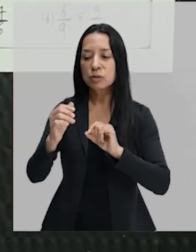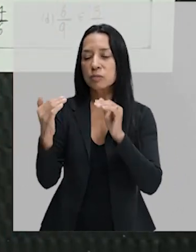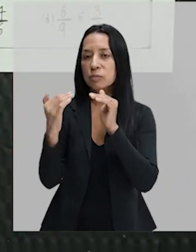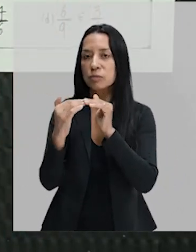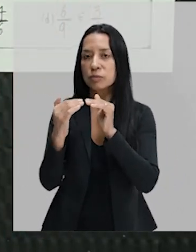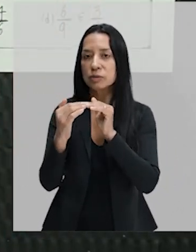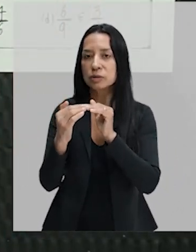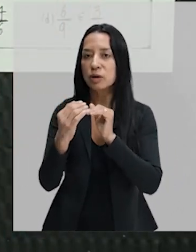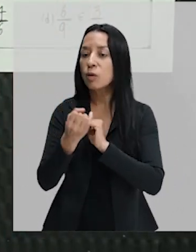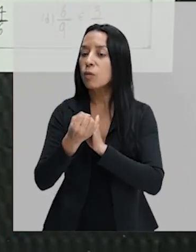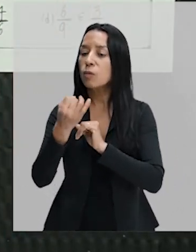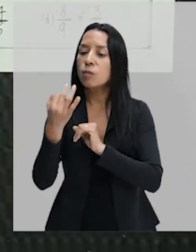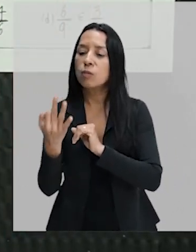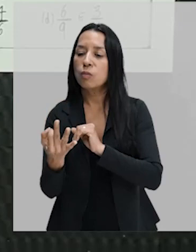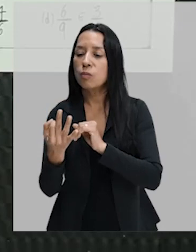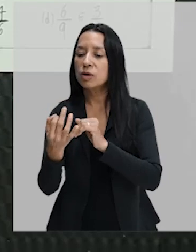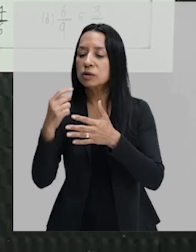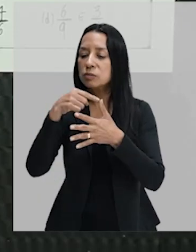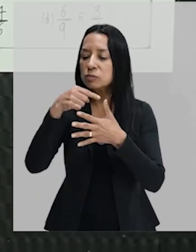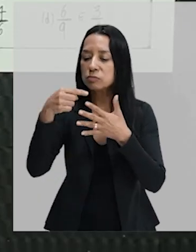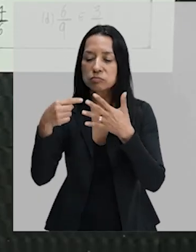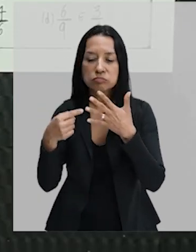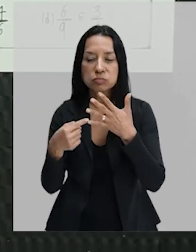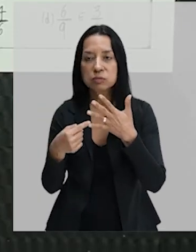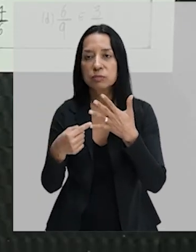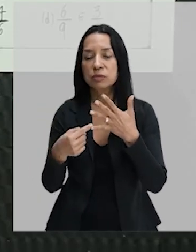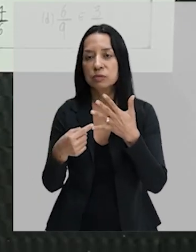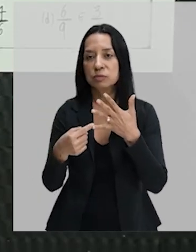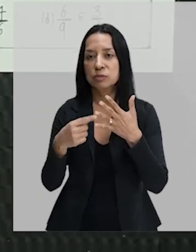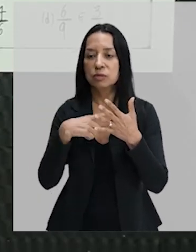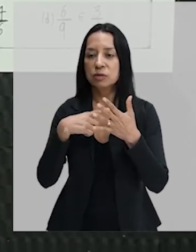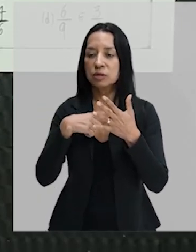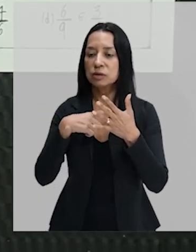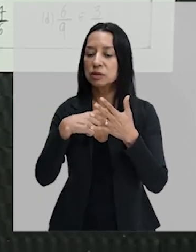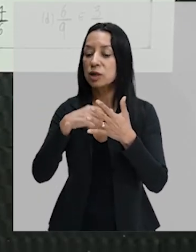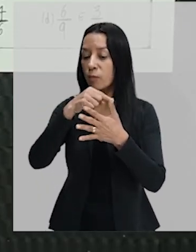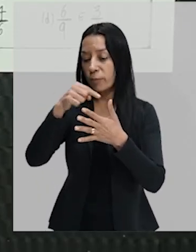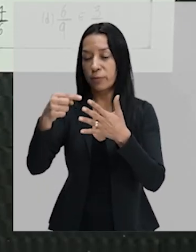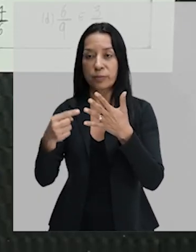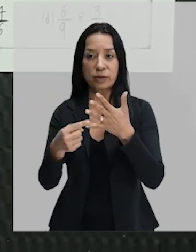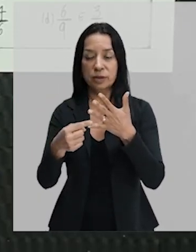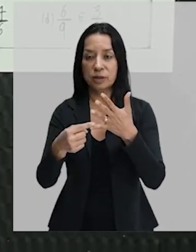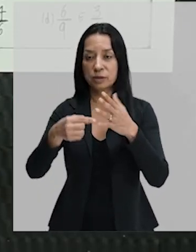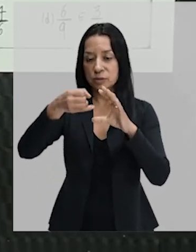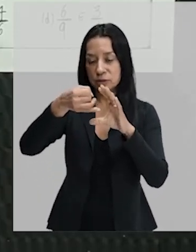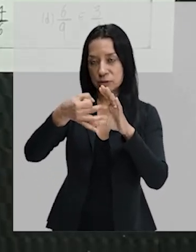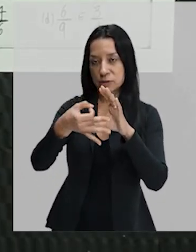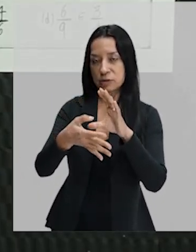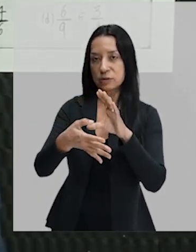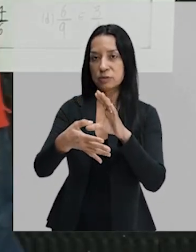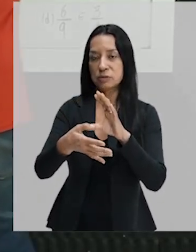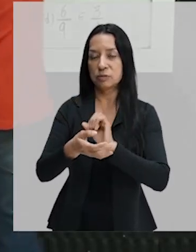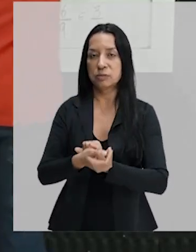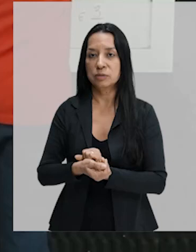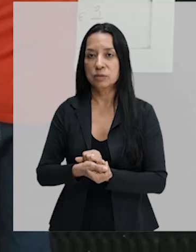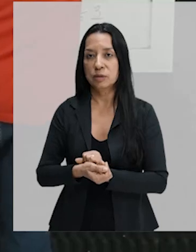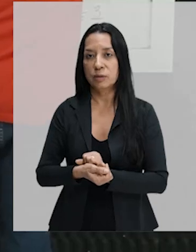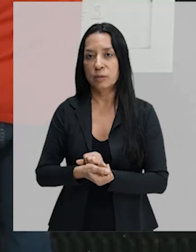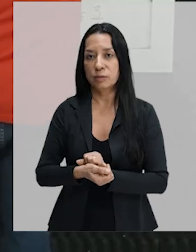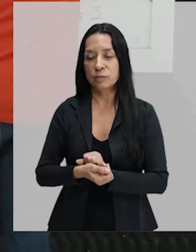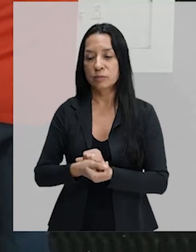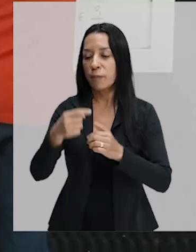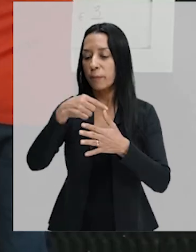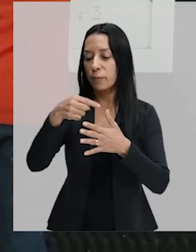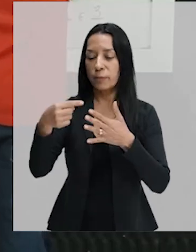proporção, quais são os seus elementos. Existe uma propriedade, né, que é uma característica, tá? Que é a